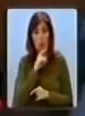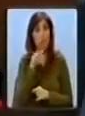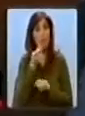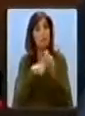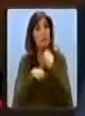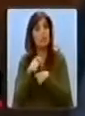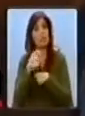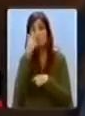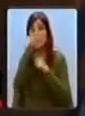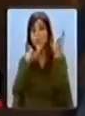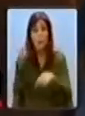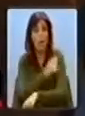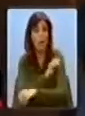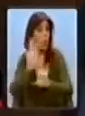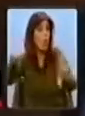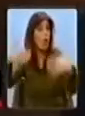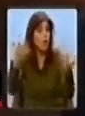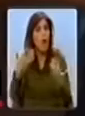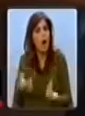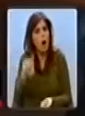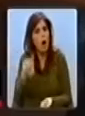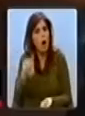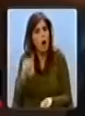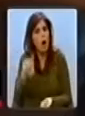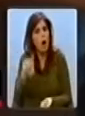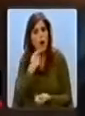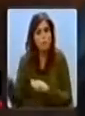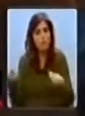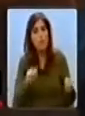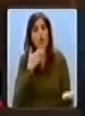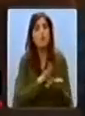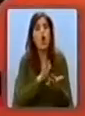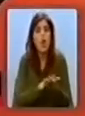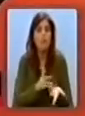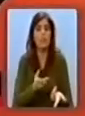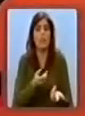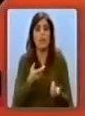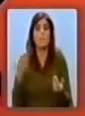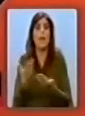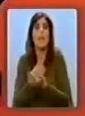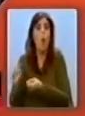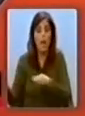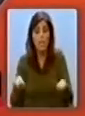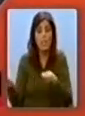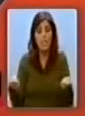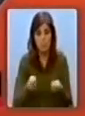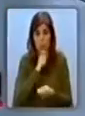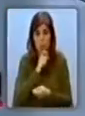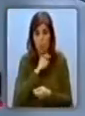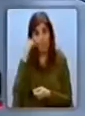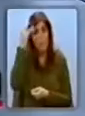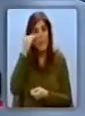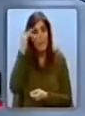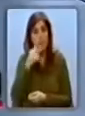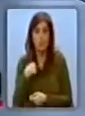consumidor, mas para já pensa-se na aplicação que pode ter em restaurantes, padarias ou, por exemplo, cantinas. Imaginemos que eu